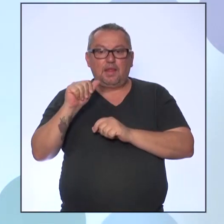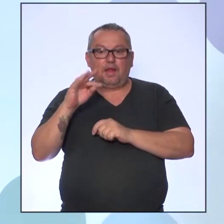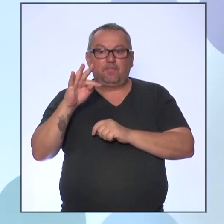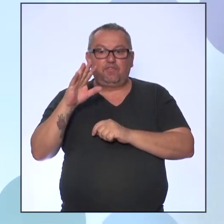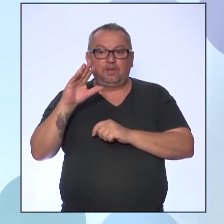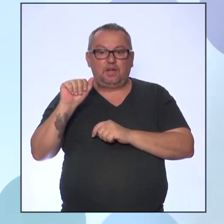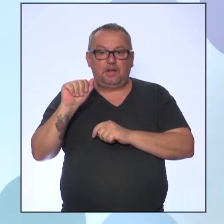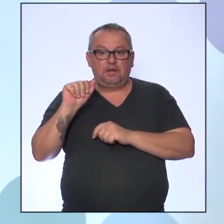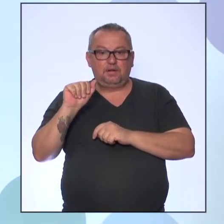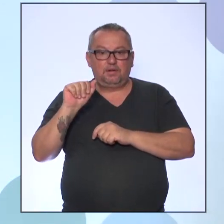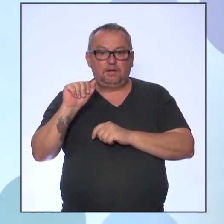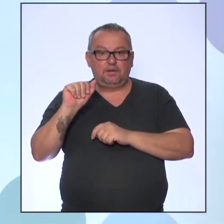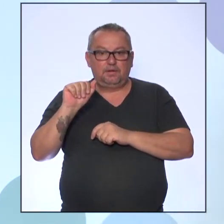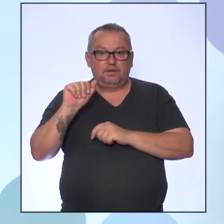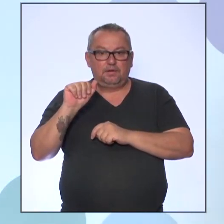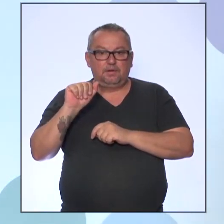tratar